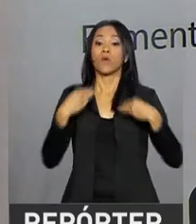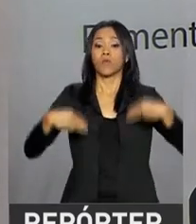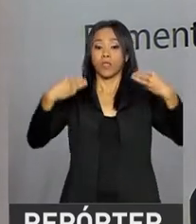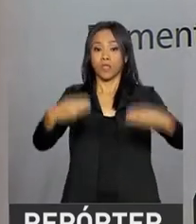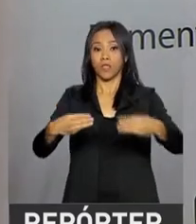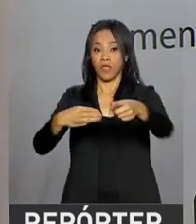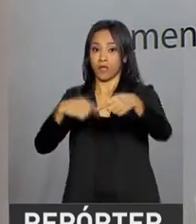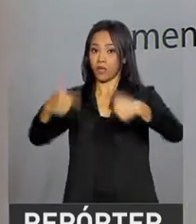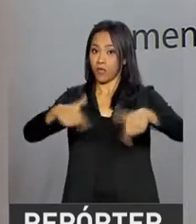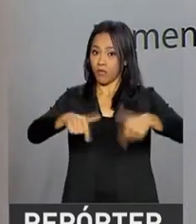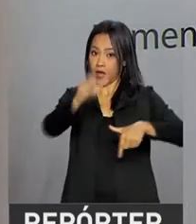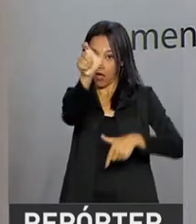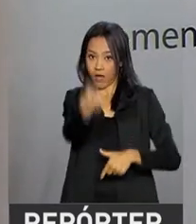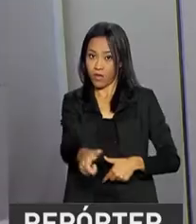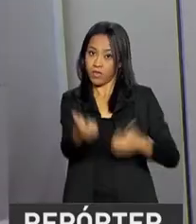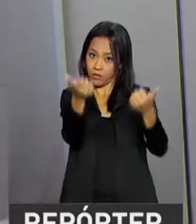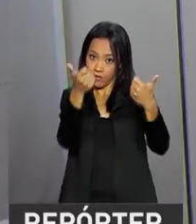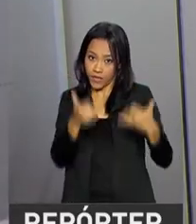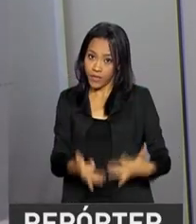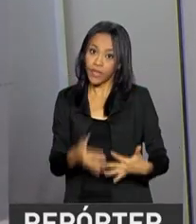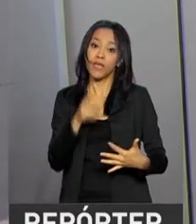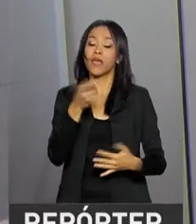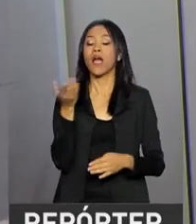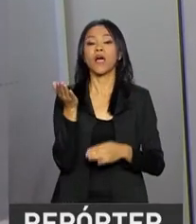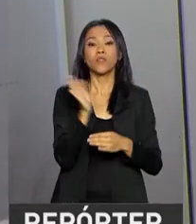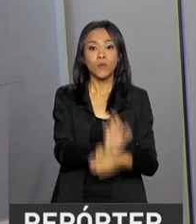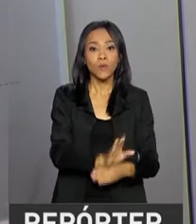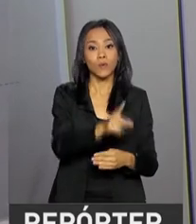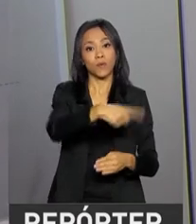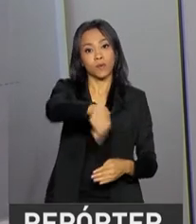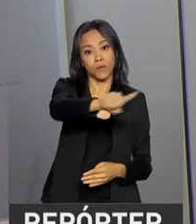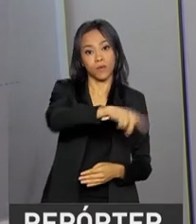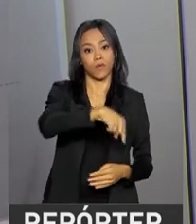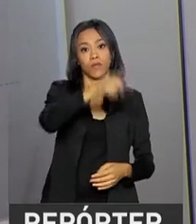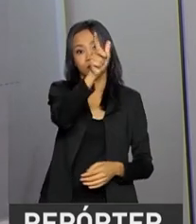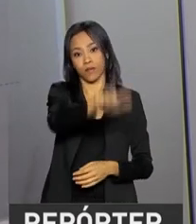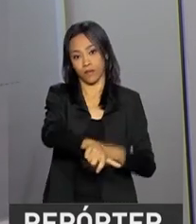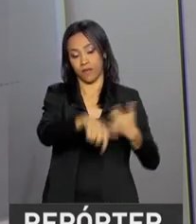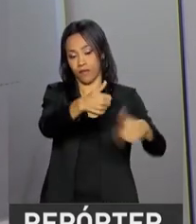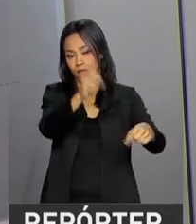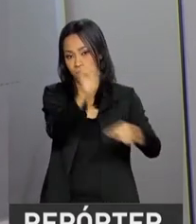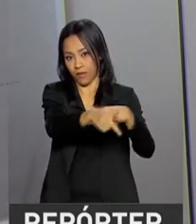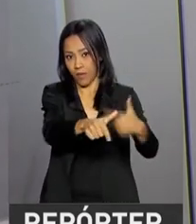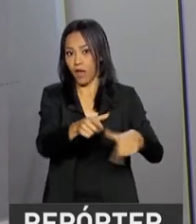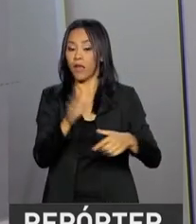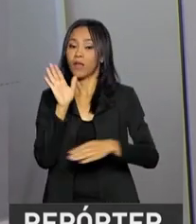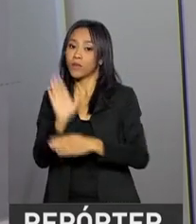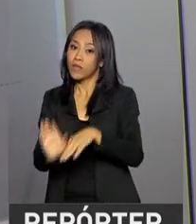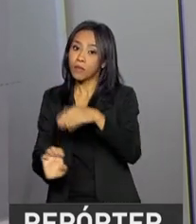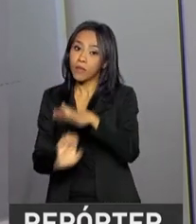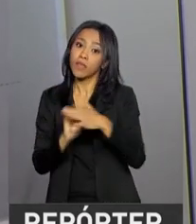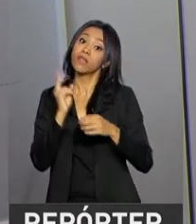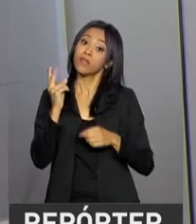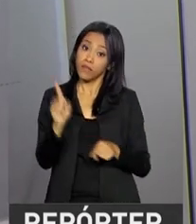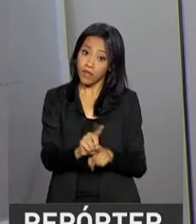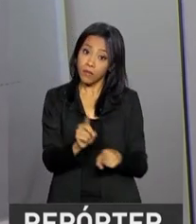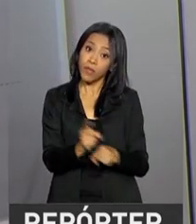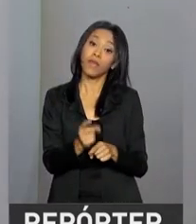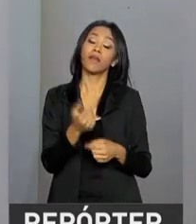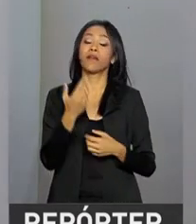favorece o pequeno empresário o trabalhador e o próprio fat que recebe todo o dinheiro disse mobilizado de volta